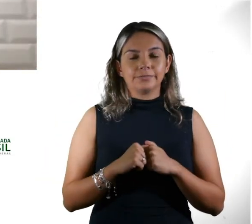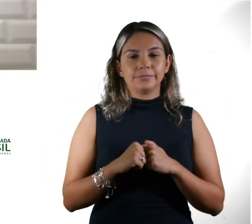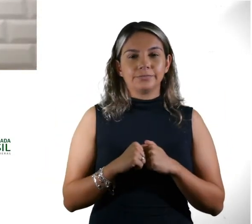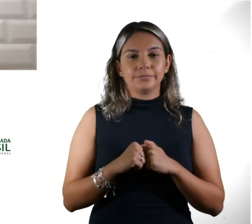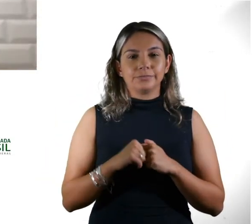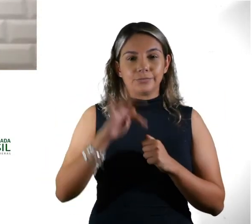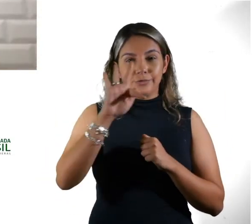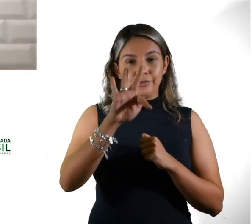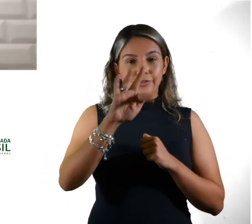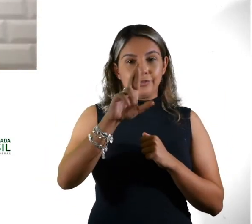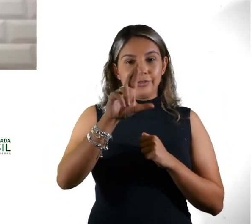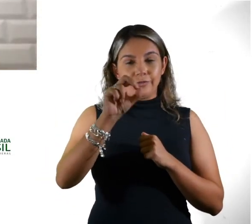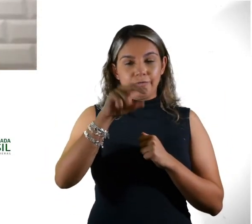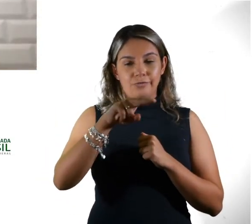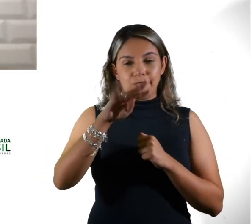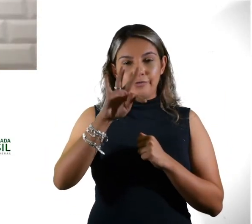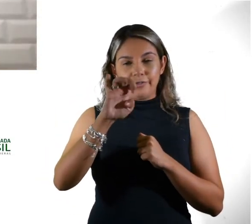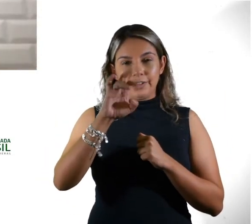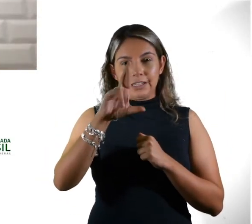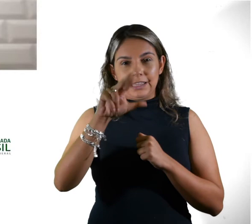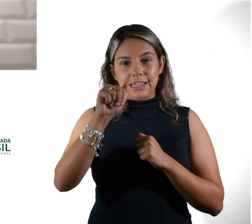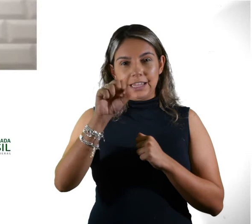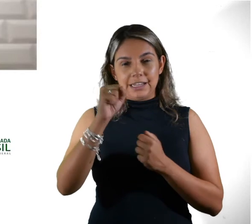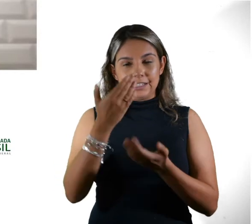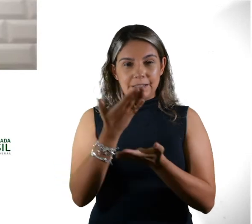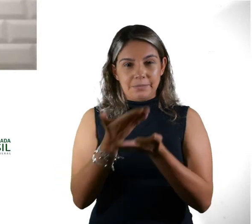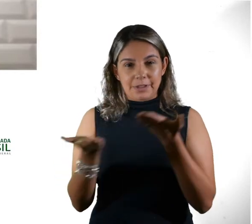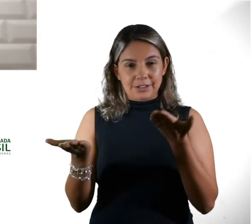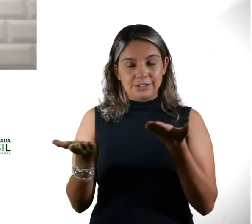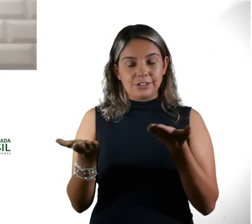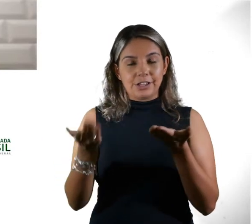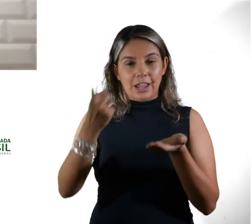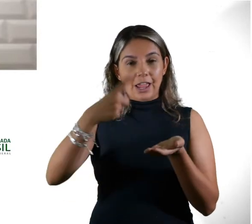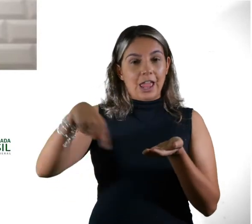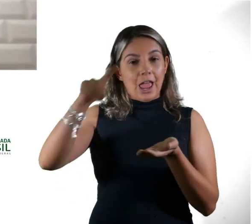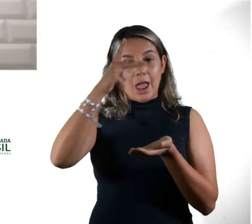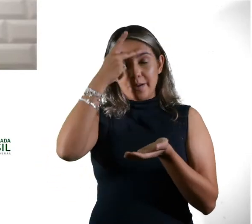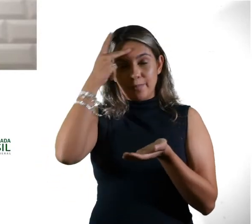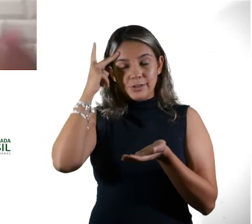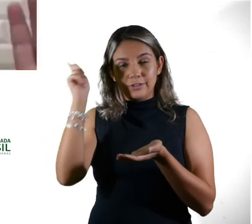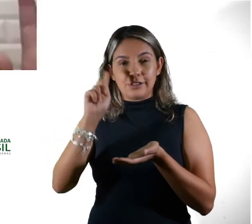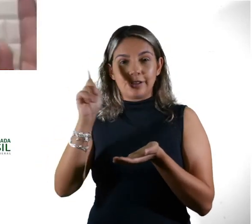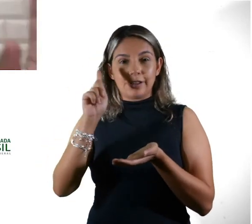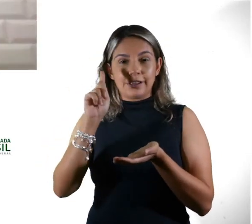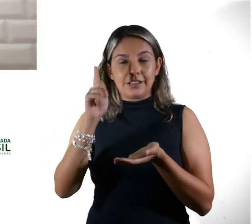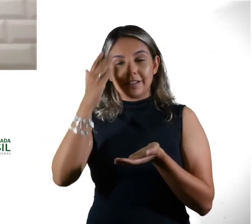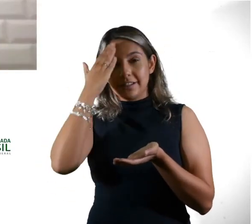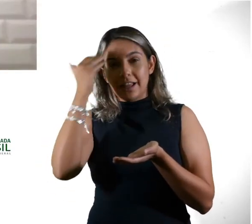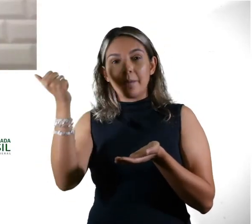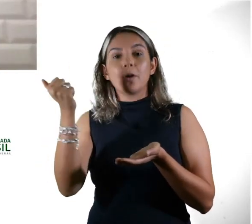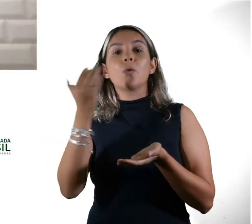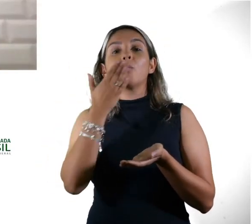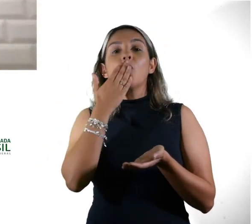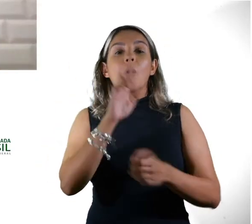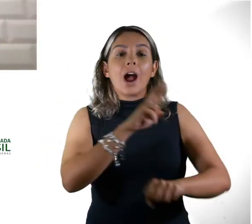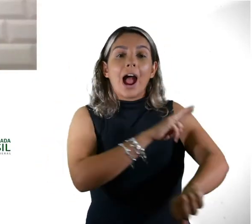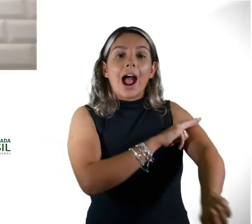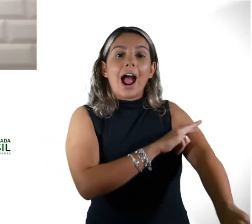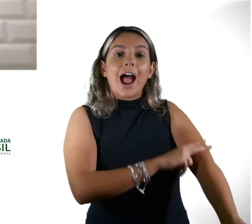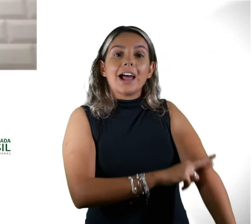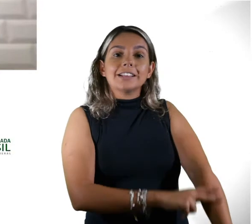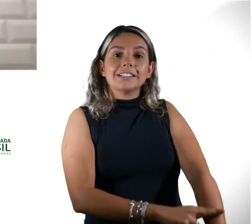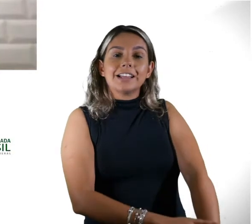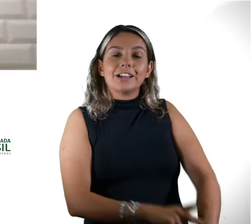fronteiras perdidas, é usada para definir aquelas pessoas que não sabem bem de que raça são. Então